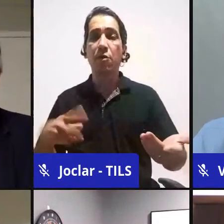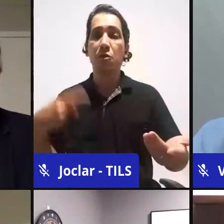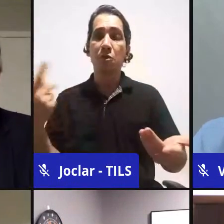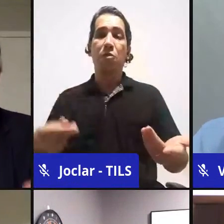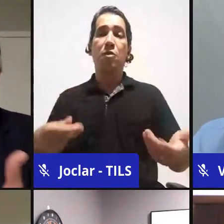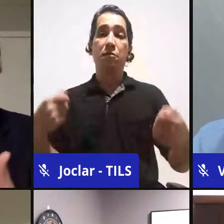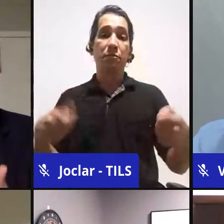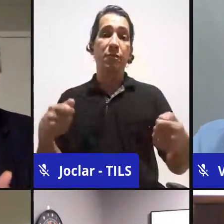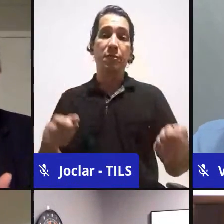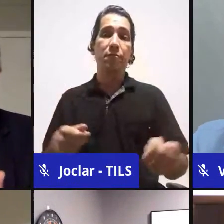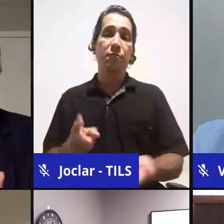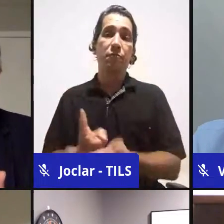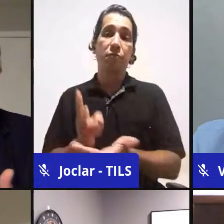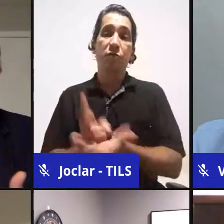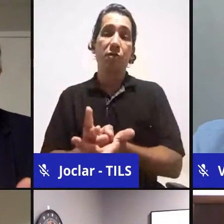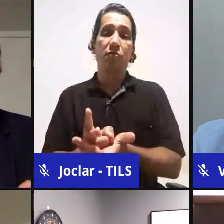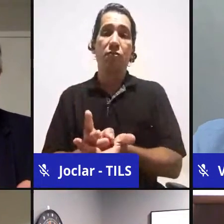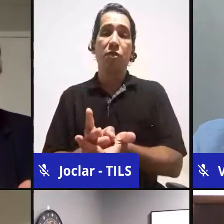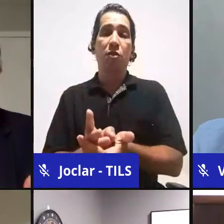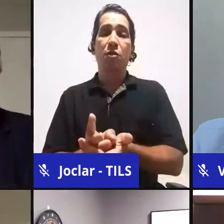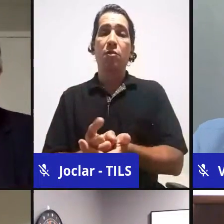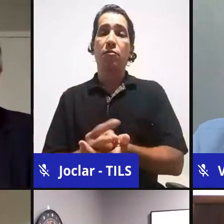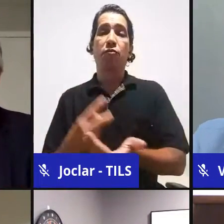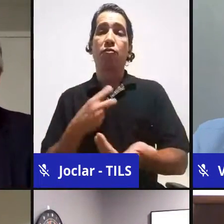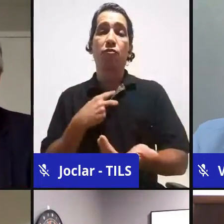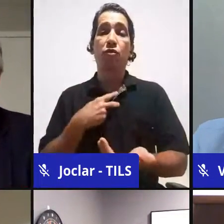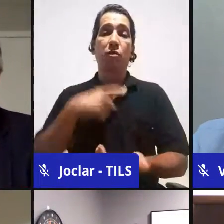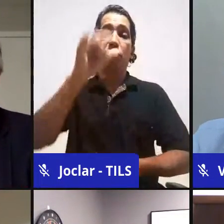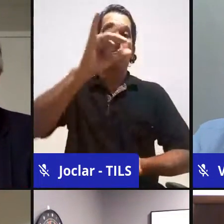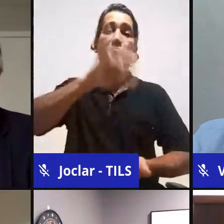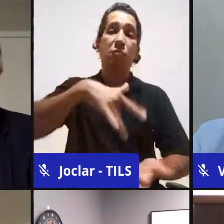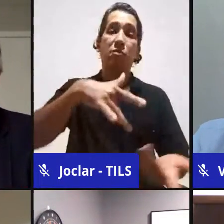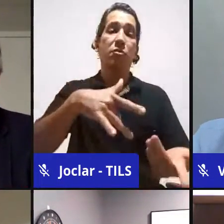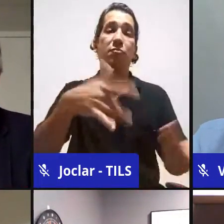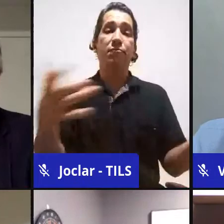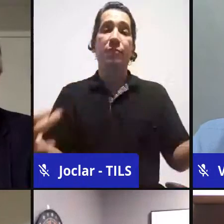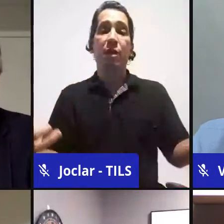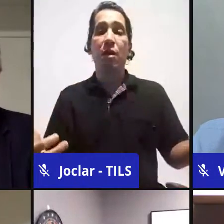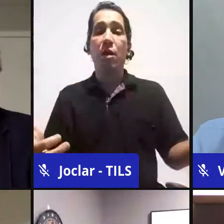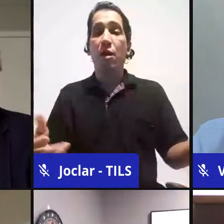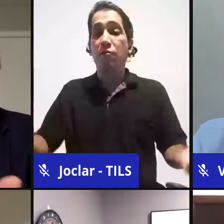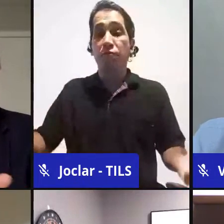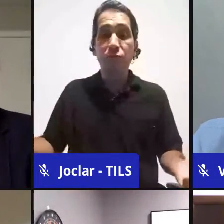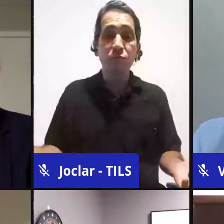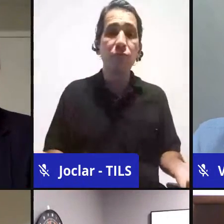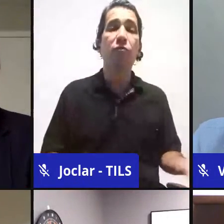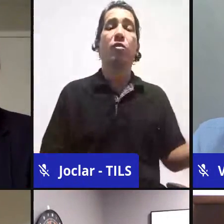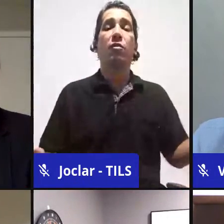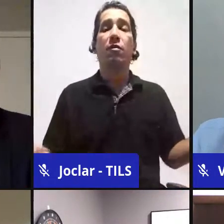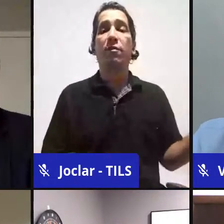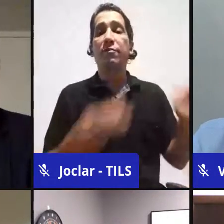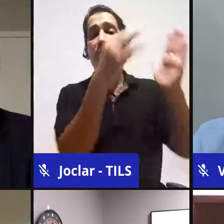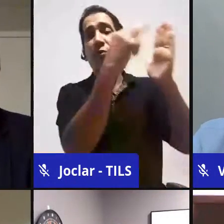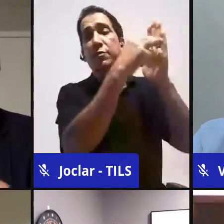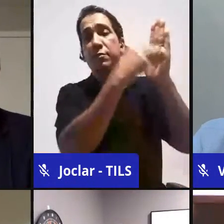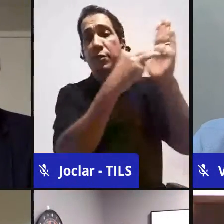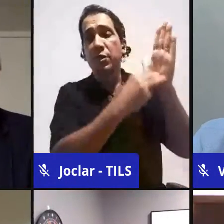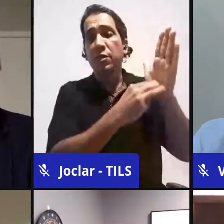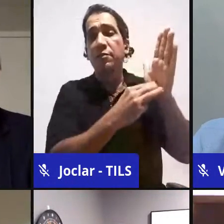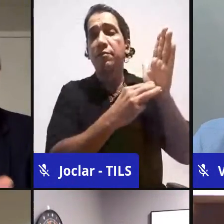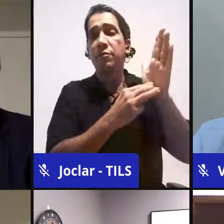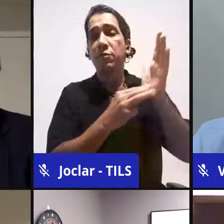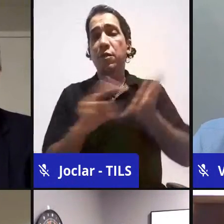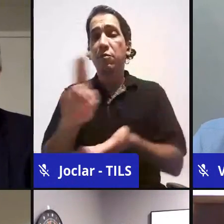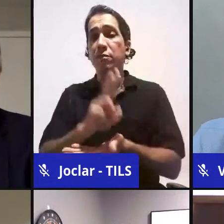que, nós que somos acadêmicos, temos que entender isso que está ocorrendo. A universidade, infelizmente, tem